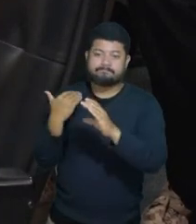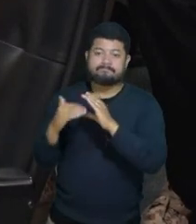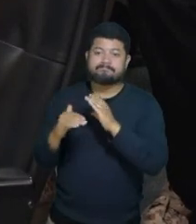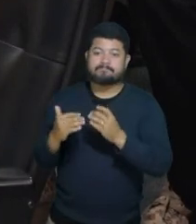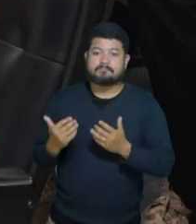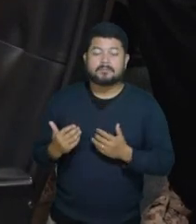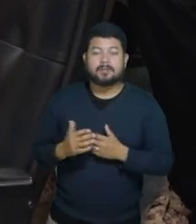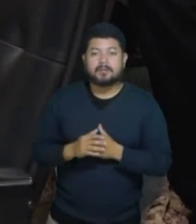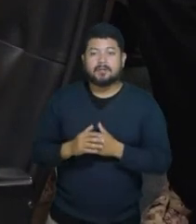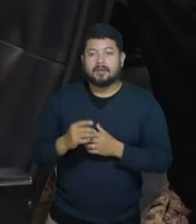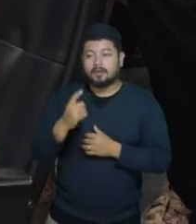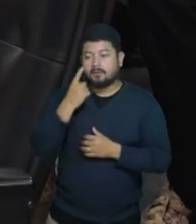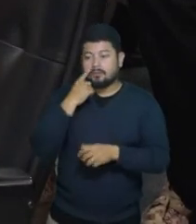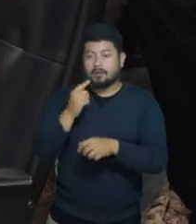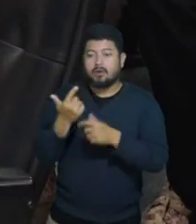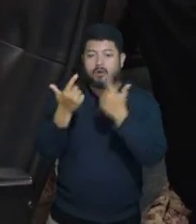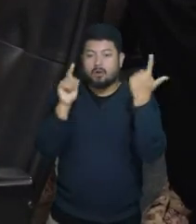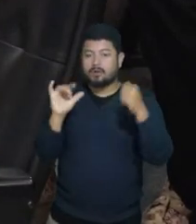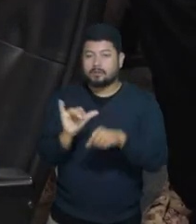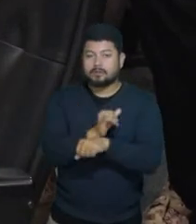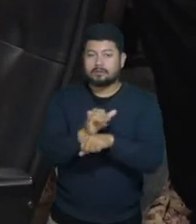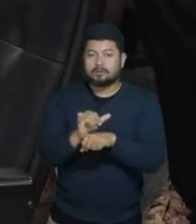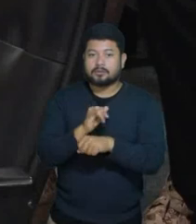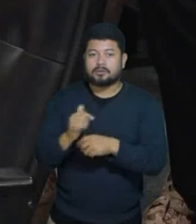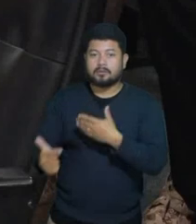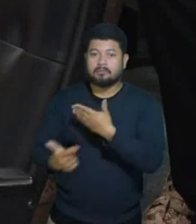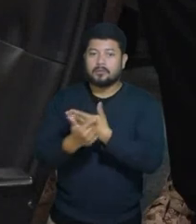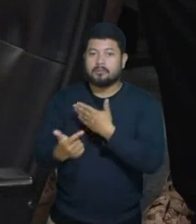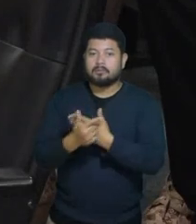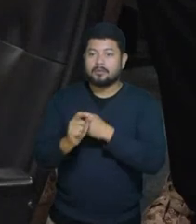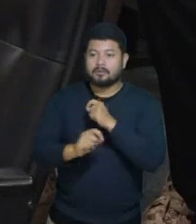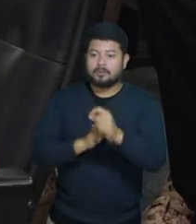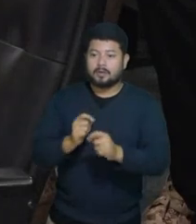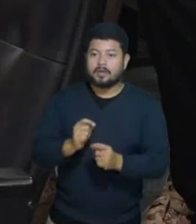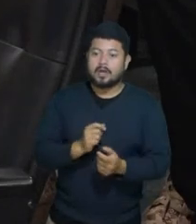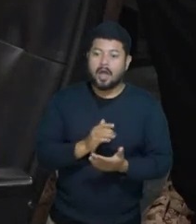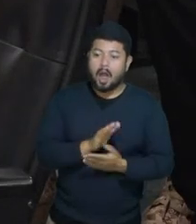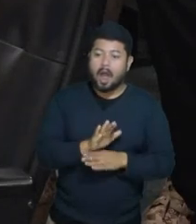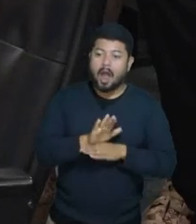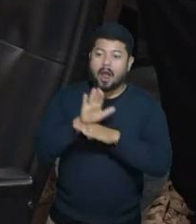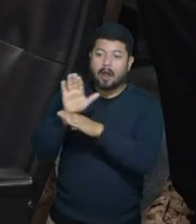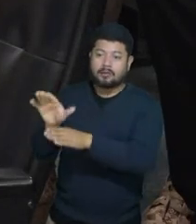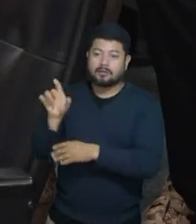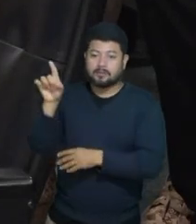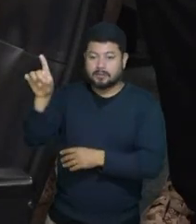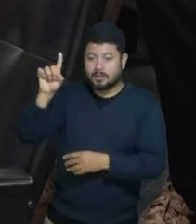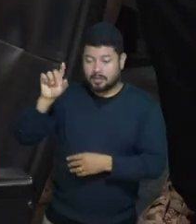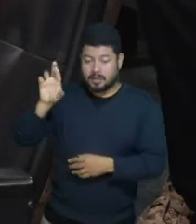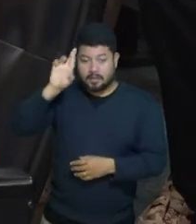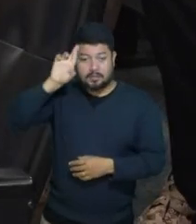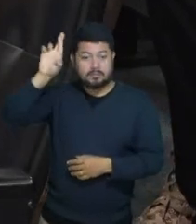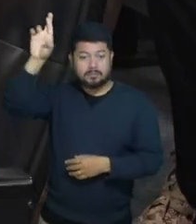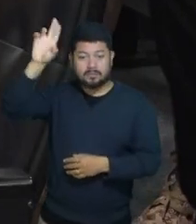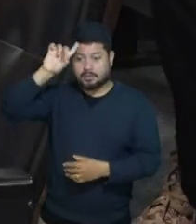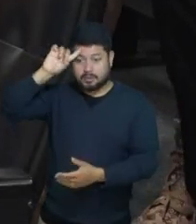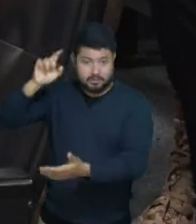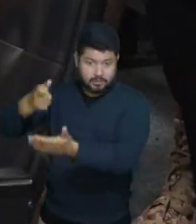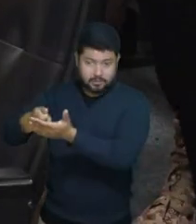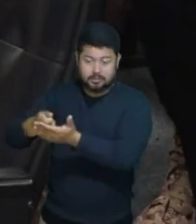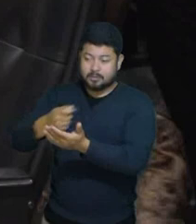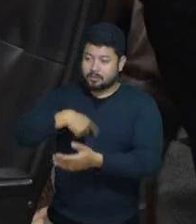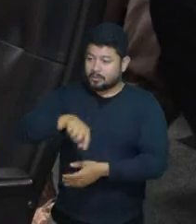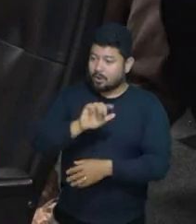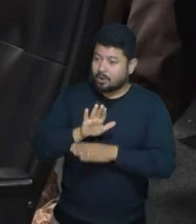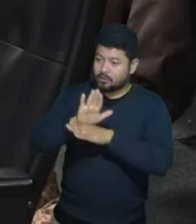né, ver outras formas, que assim, a gente tem esse papel também de fazer chegar no decisor, né? E também aqui em